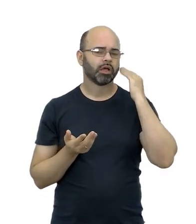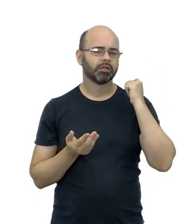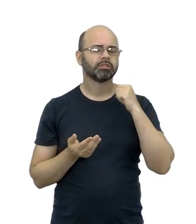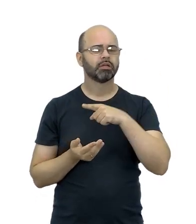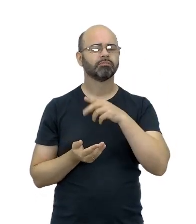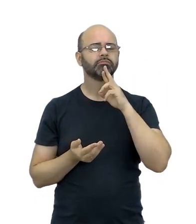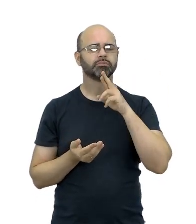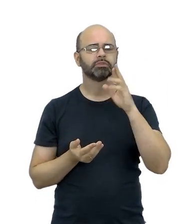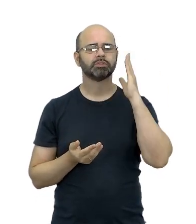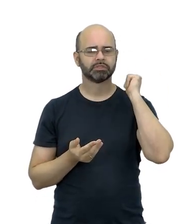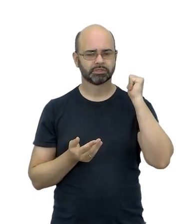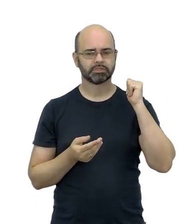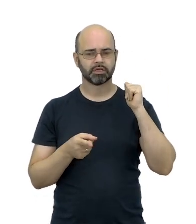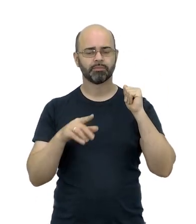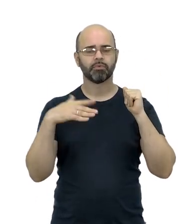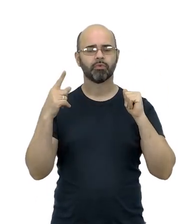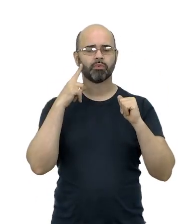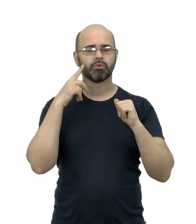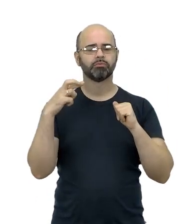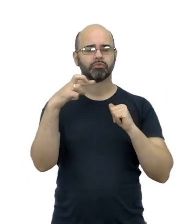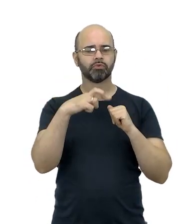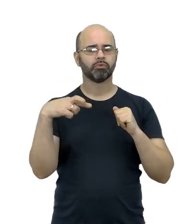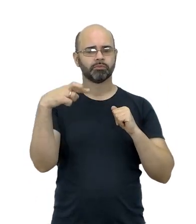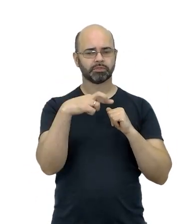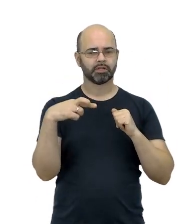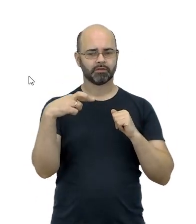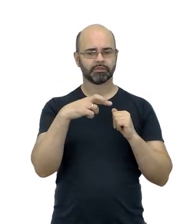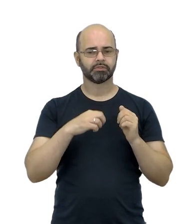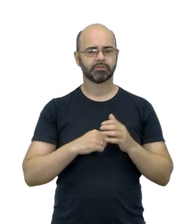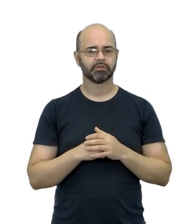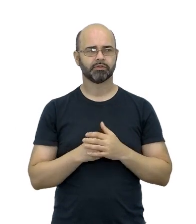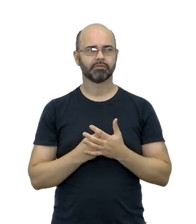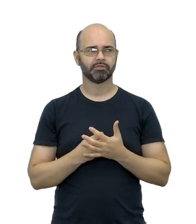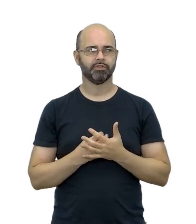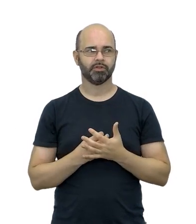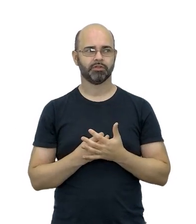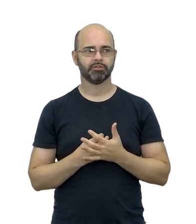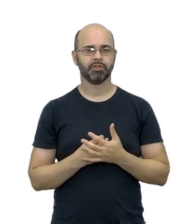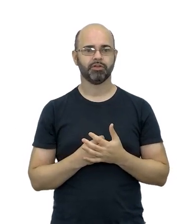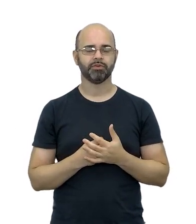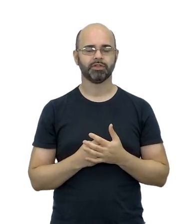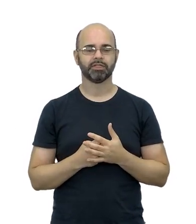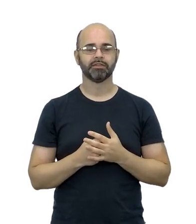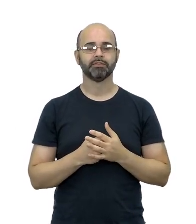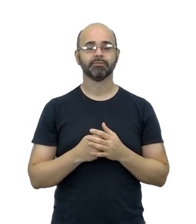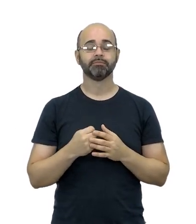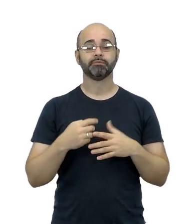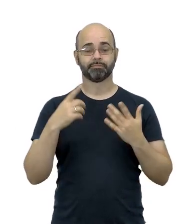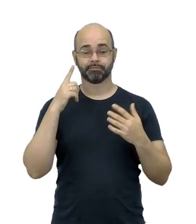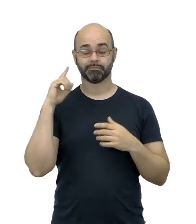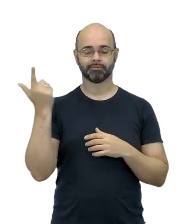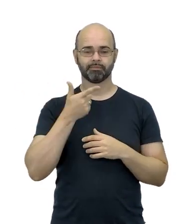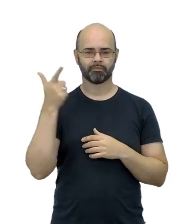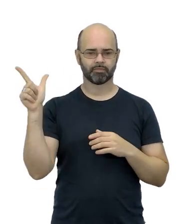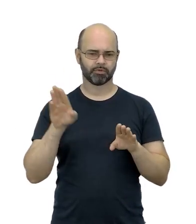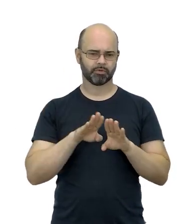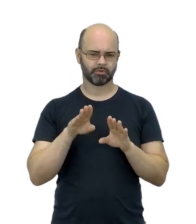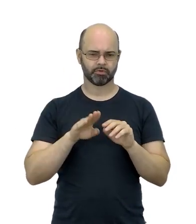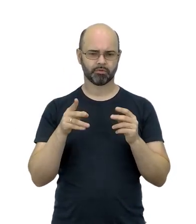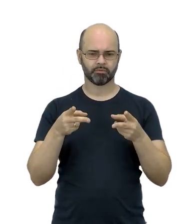imediatamente a partir desta observação que fazem. Tá? A mesma coisa em relação a qualquer uma das figuras que